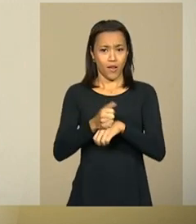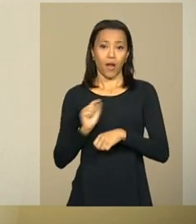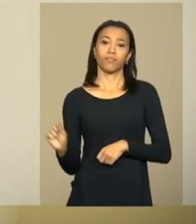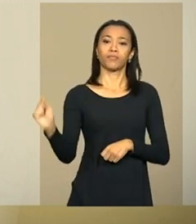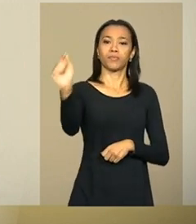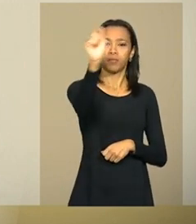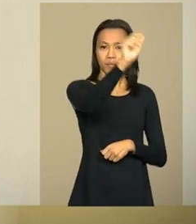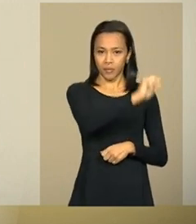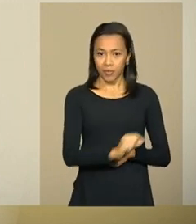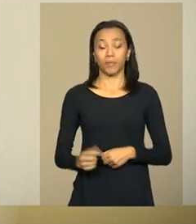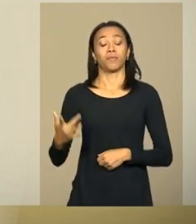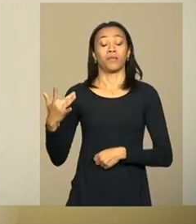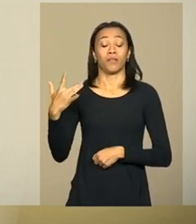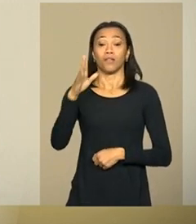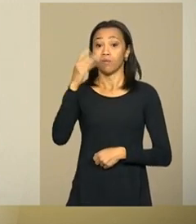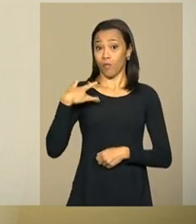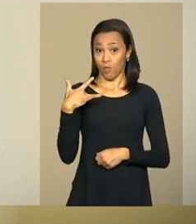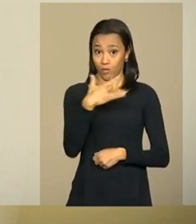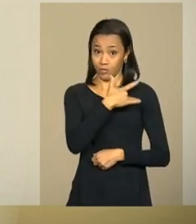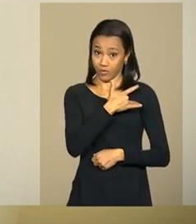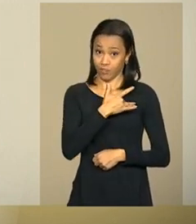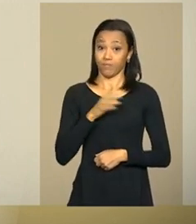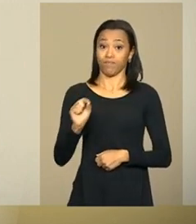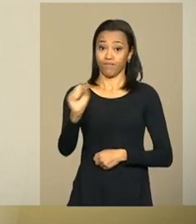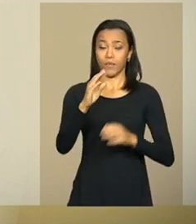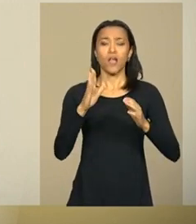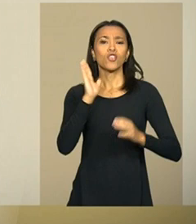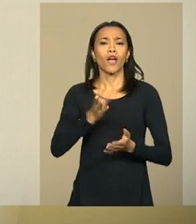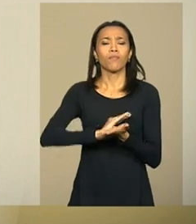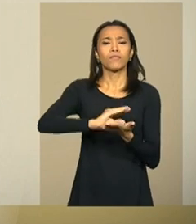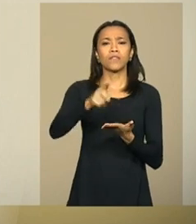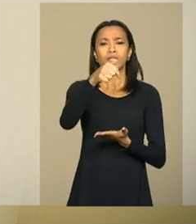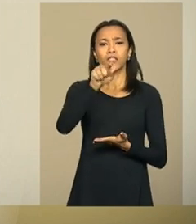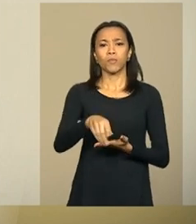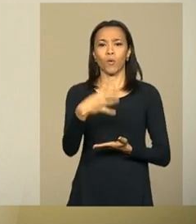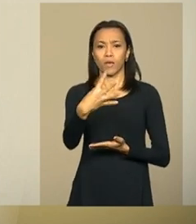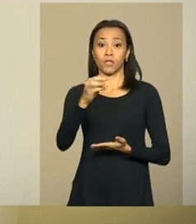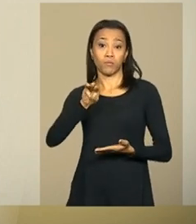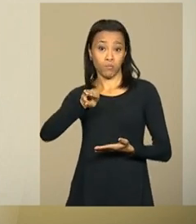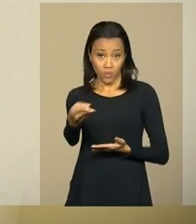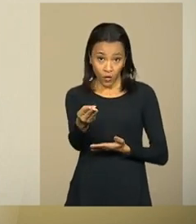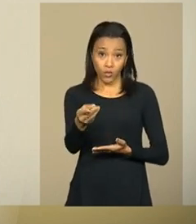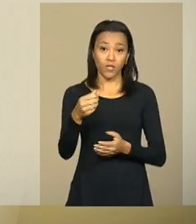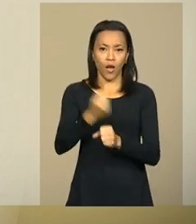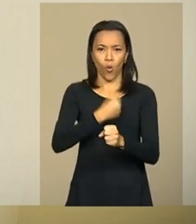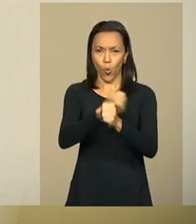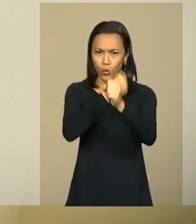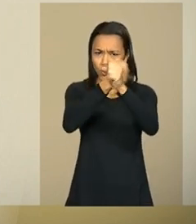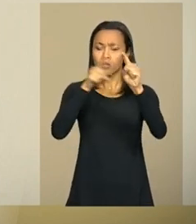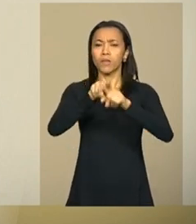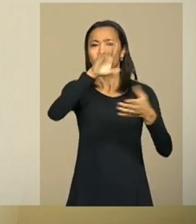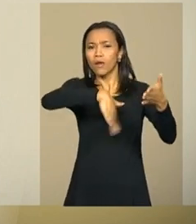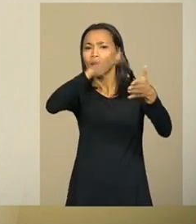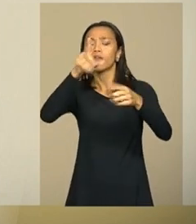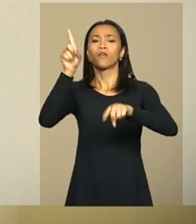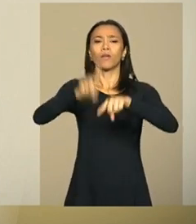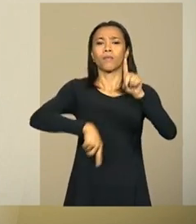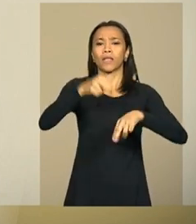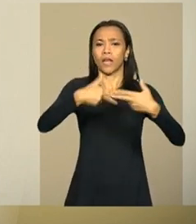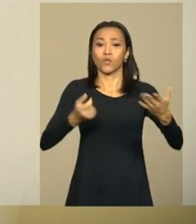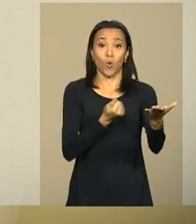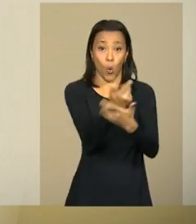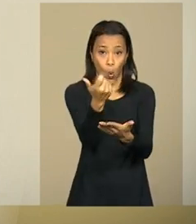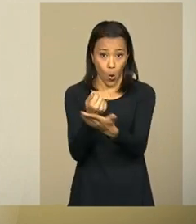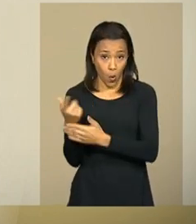rede pública do Brasil estamos investindo 7 bilhões 400 milhões na construção reforma e compra de equipamentos